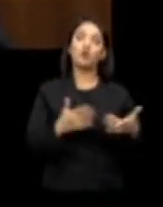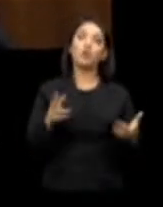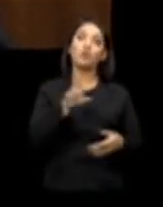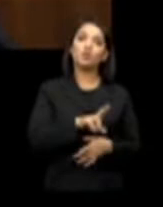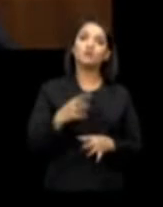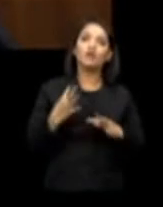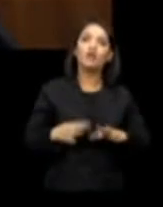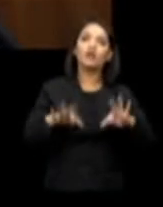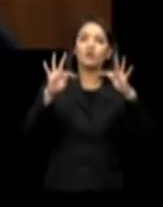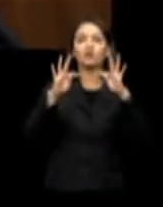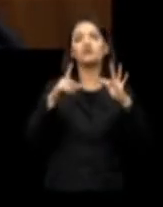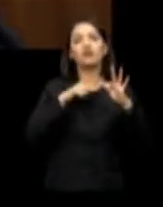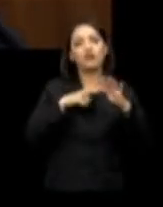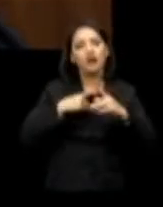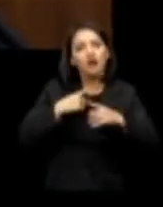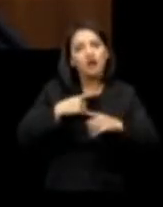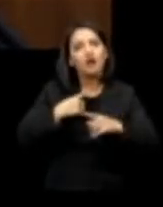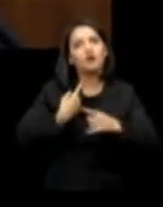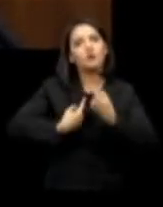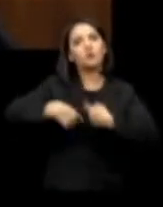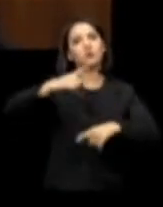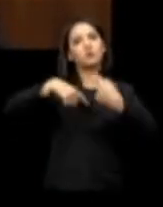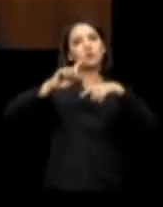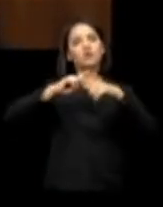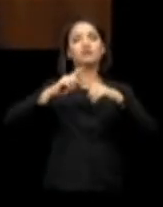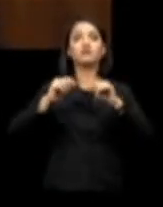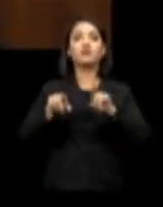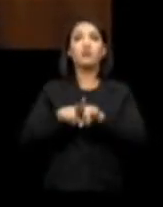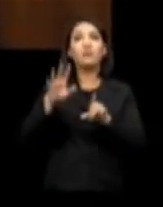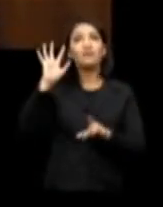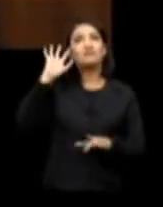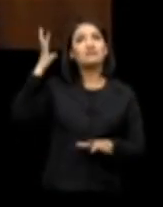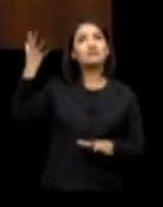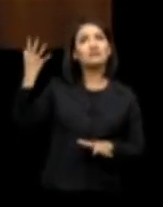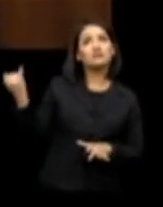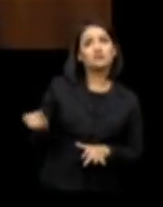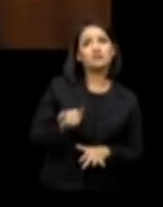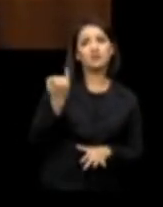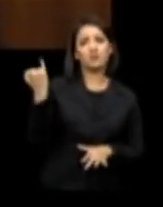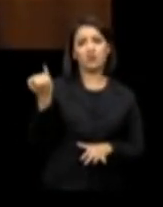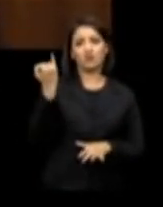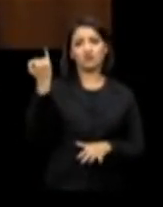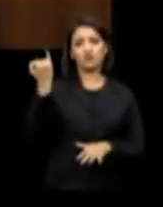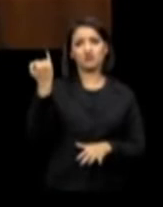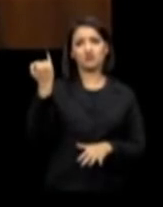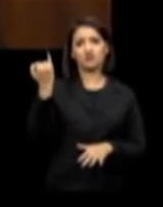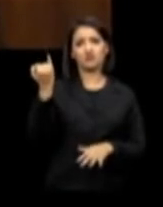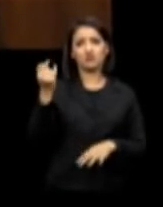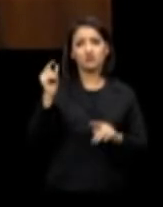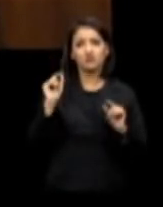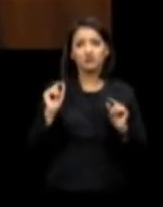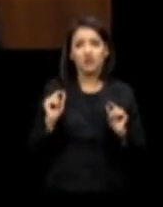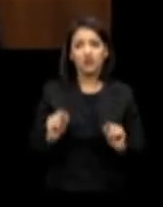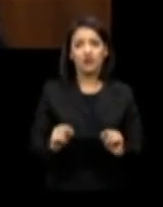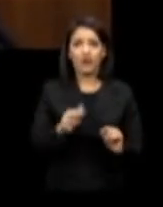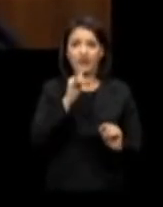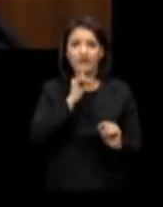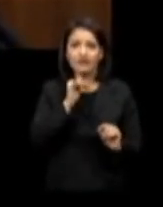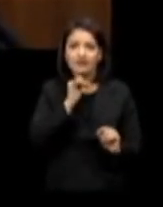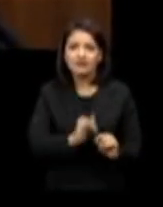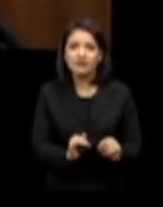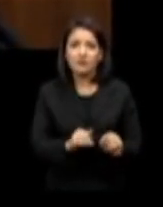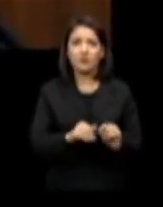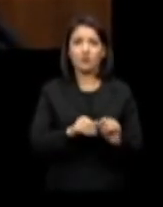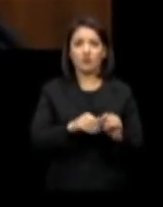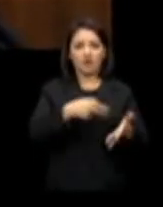de pandemia, inclusive para a tomada de decisões relevantíssimas, como a alocação de leitos de UTI, conforme explorado